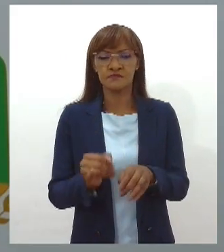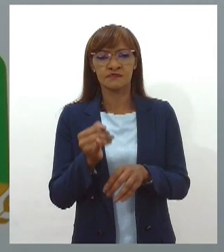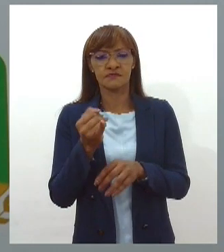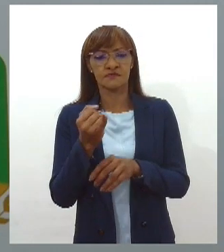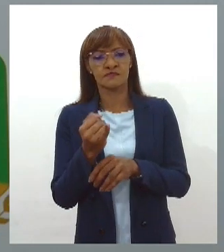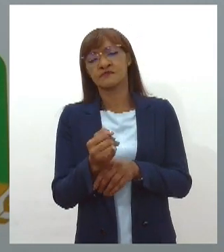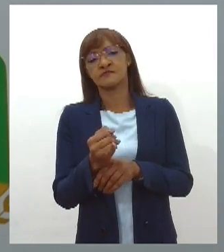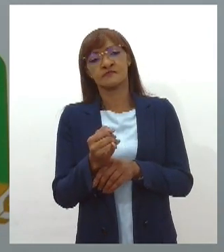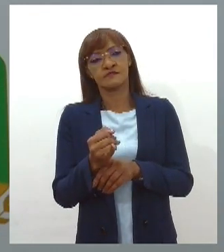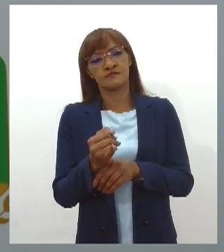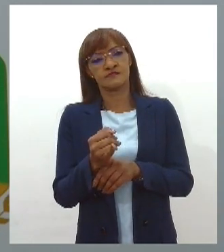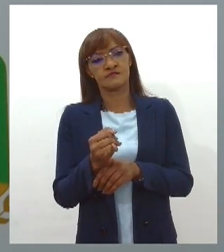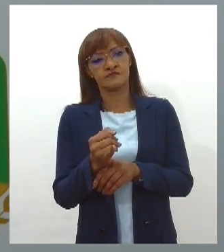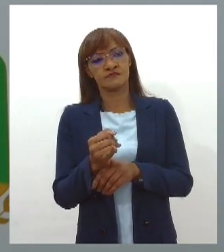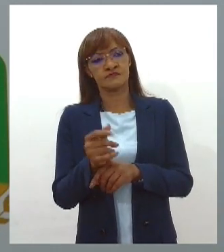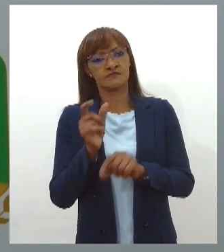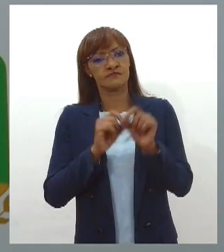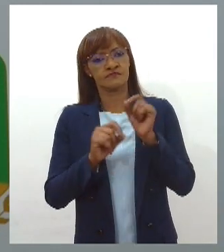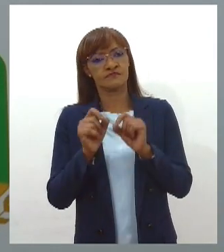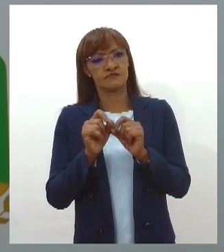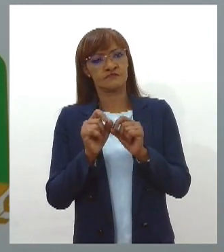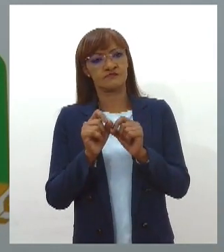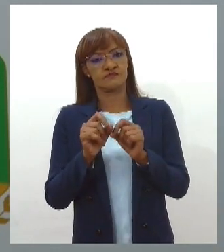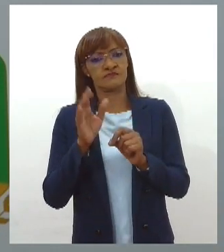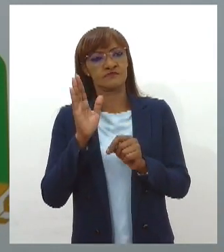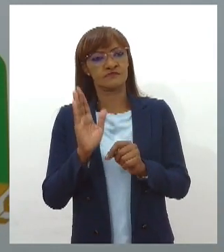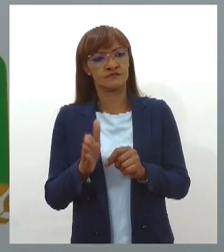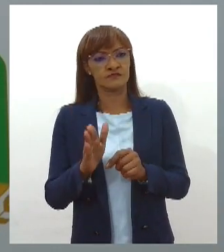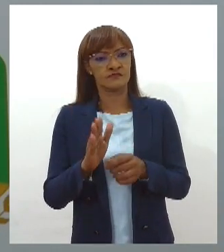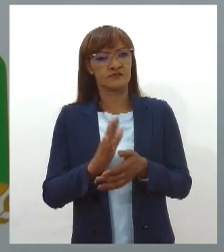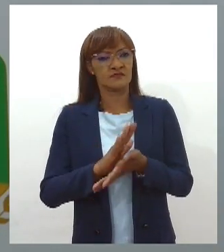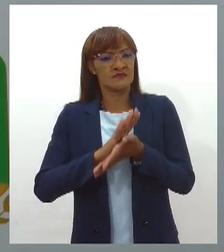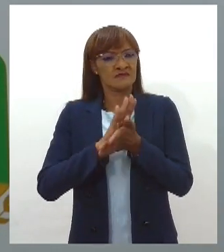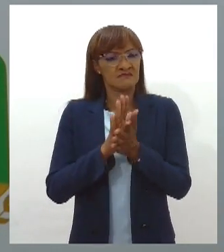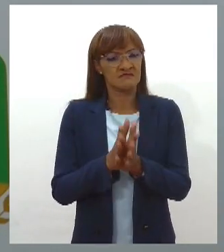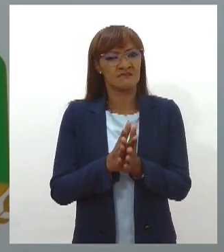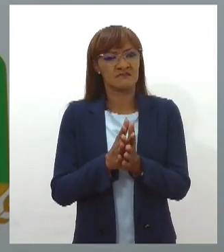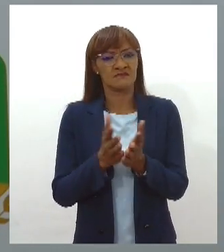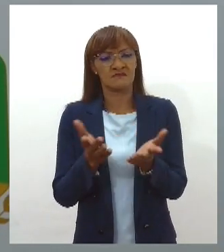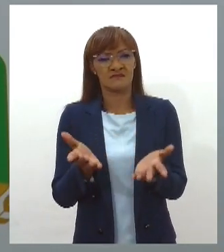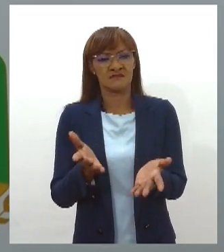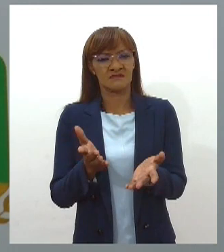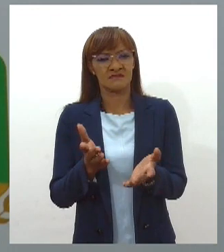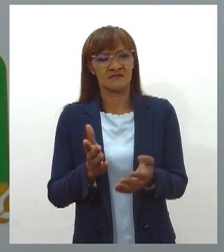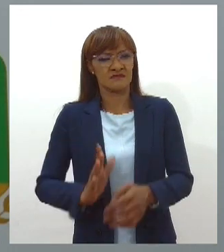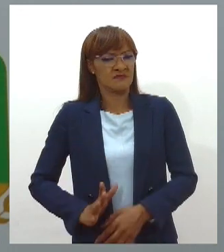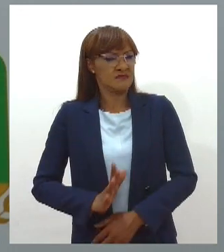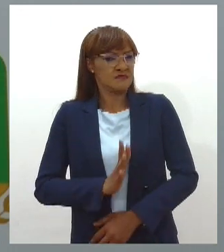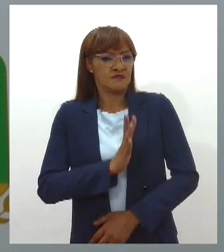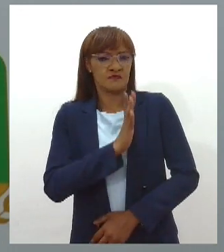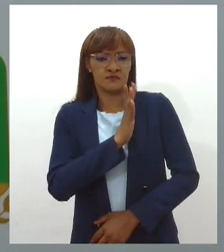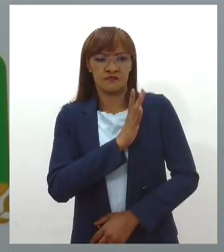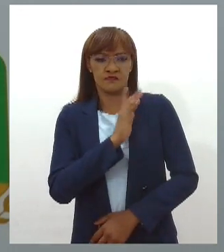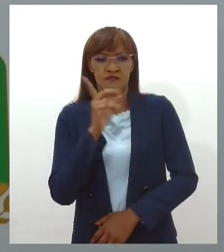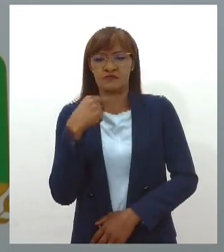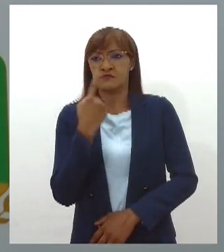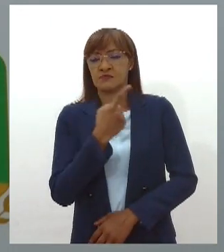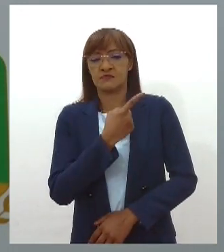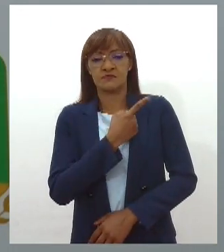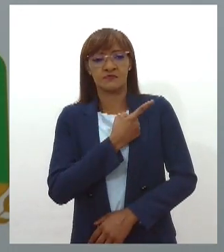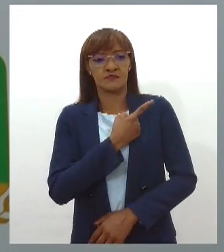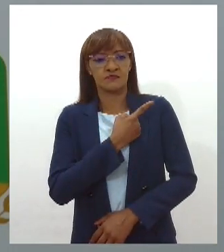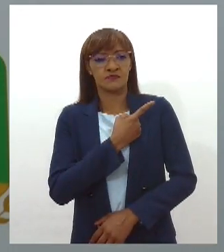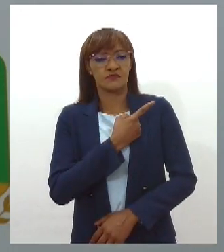Deputado, para deslegitimar de forma vil, de forma cruel a nossa condição, a